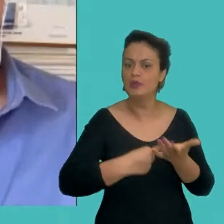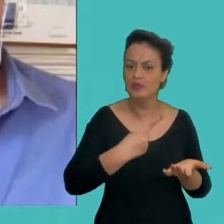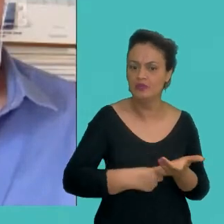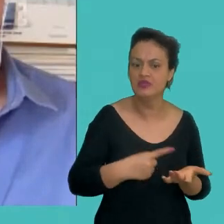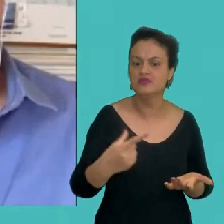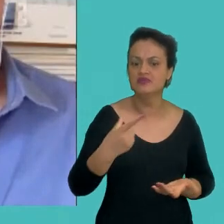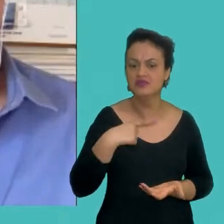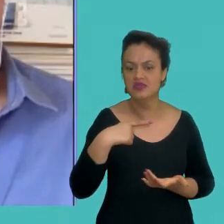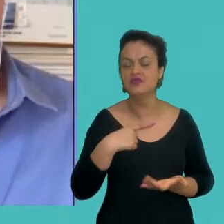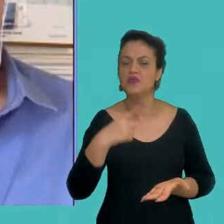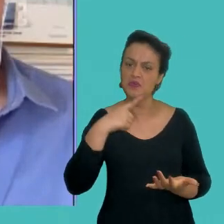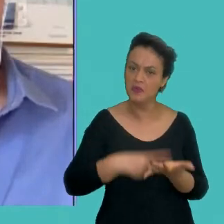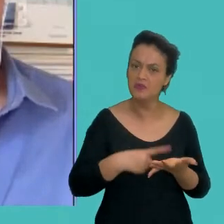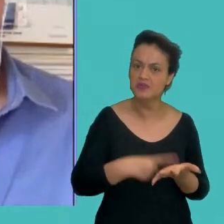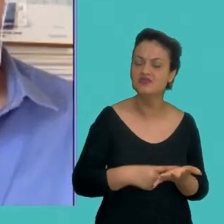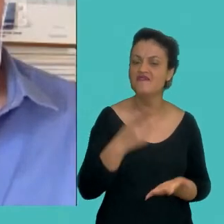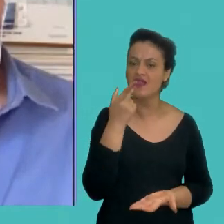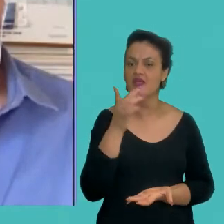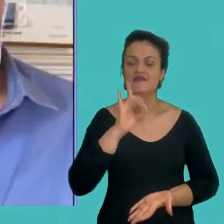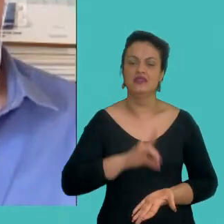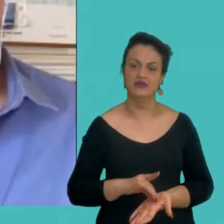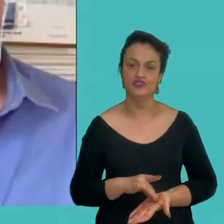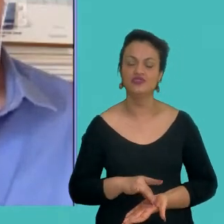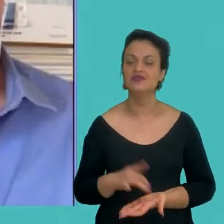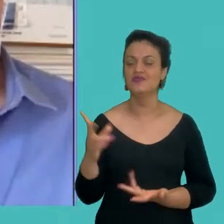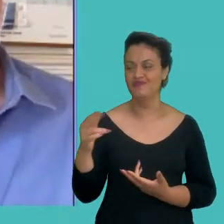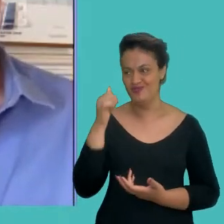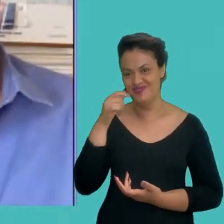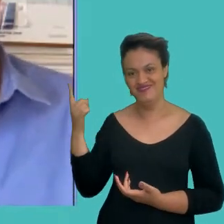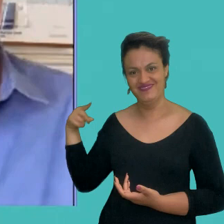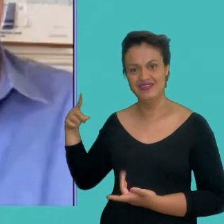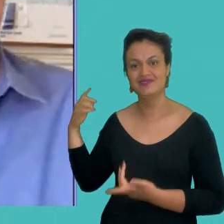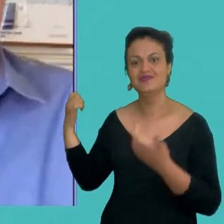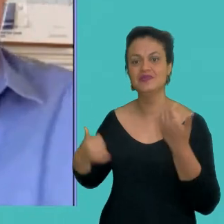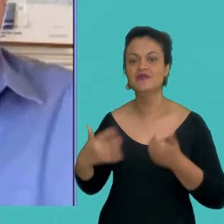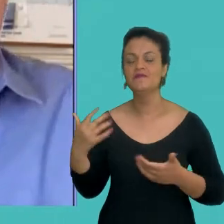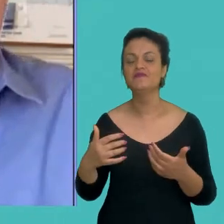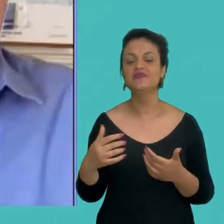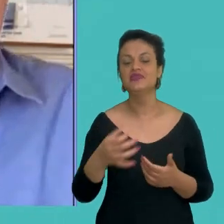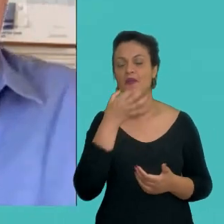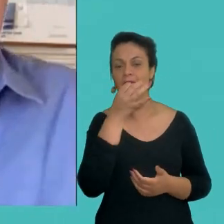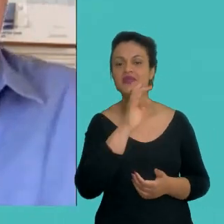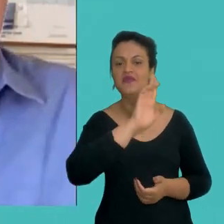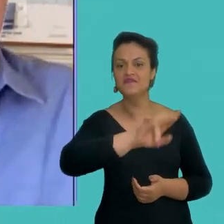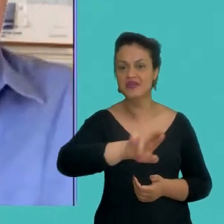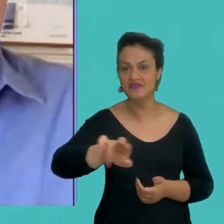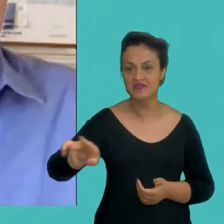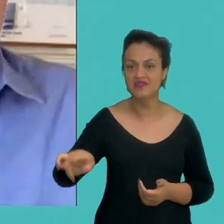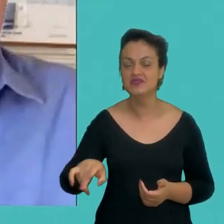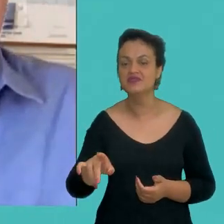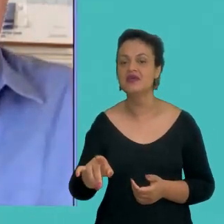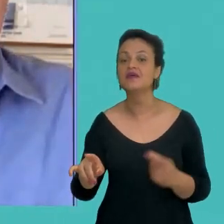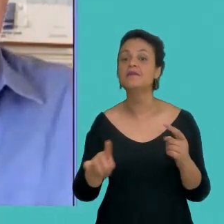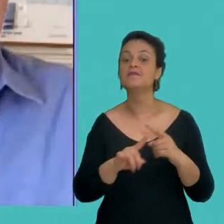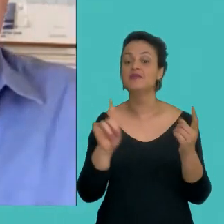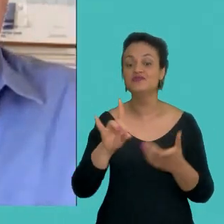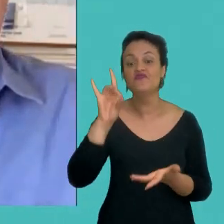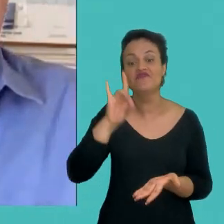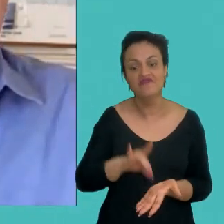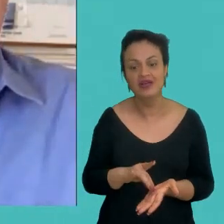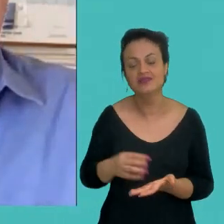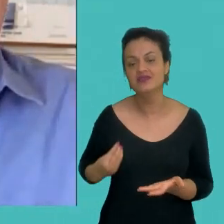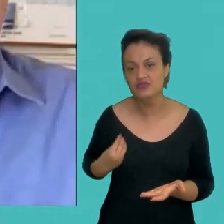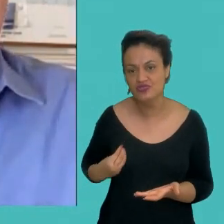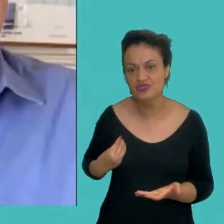sério, comprometido, sempre comprometido com a verdade, né? Como a Márcia falou, há muitas versões sobre os fatos,